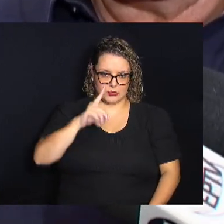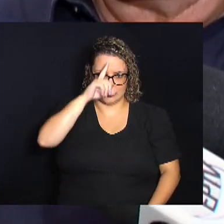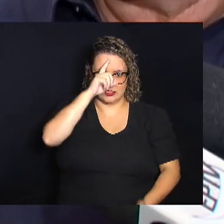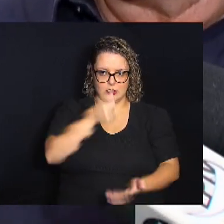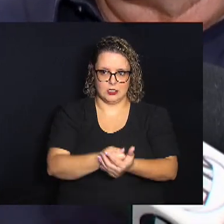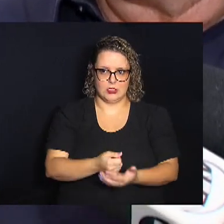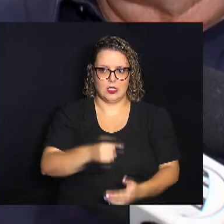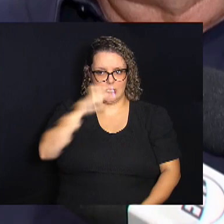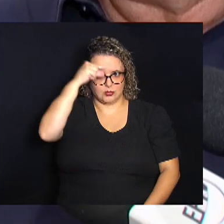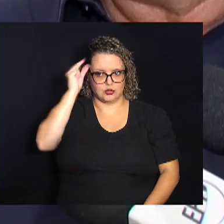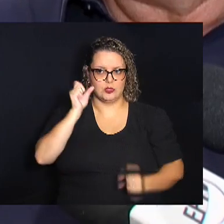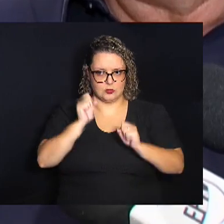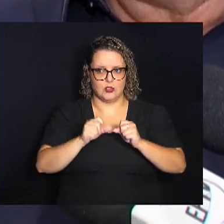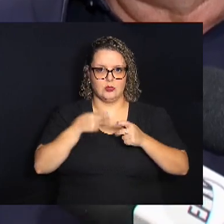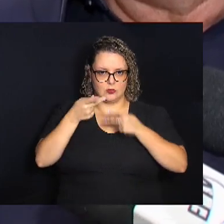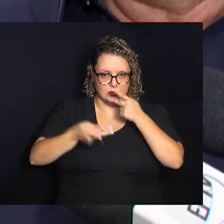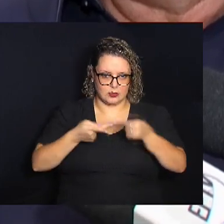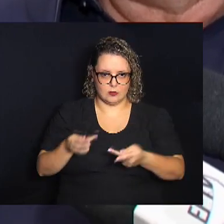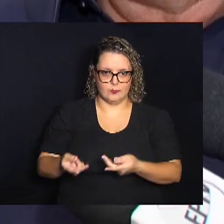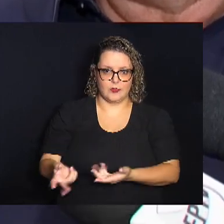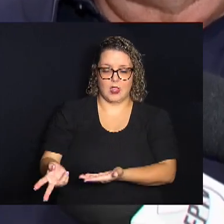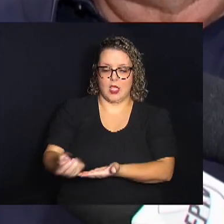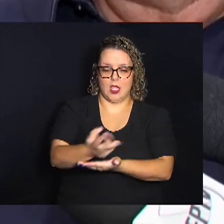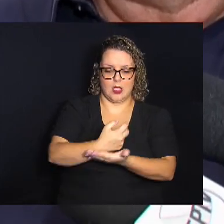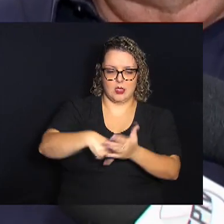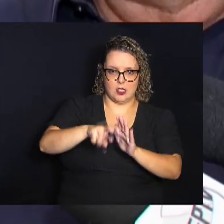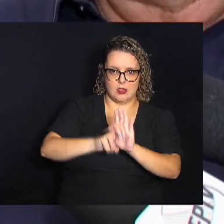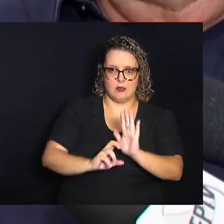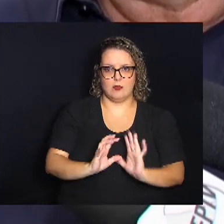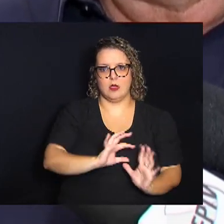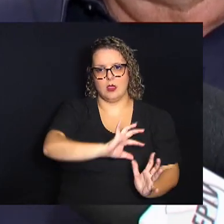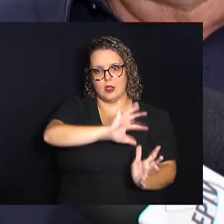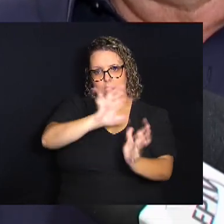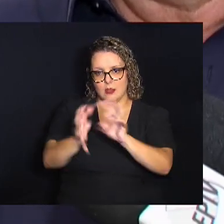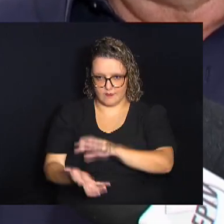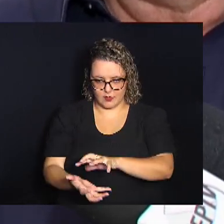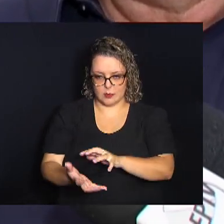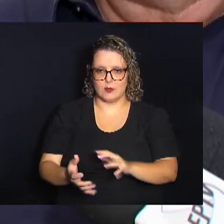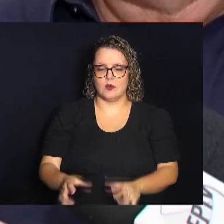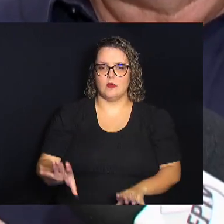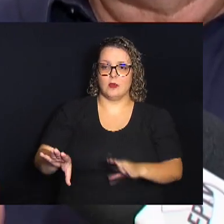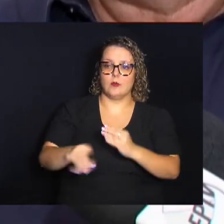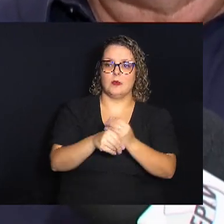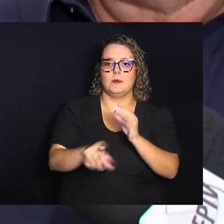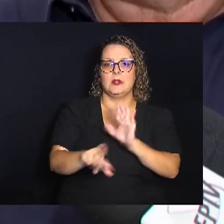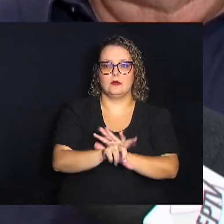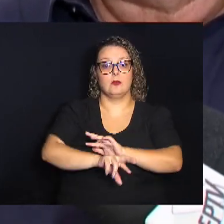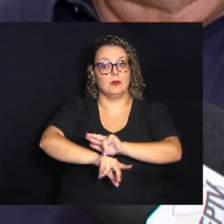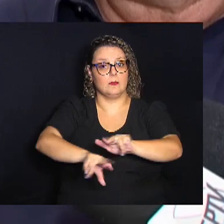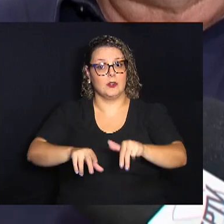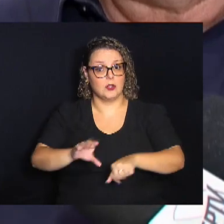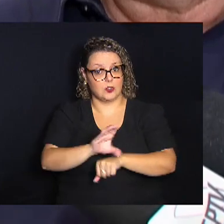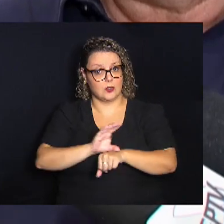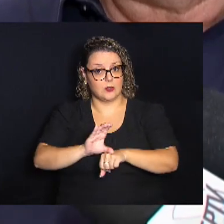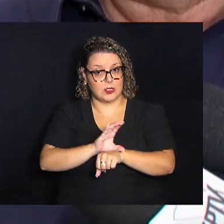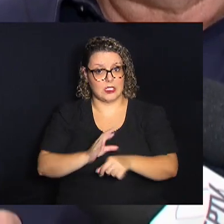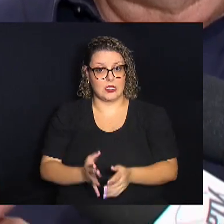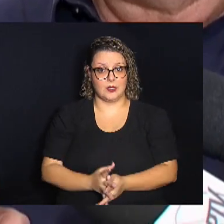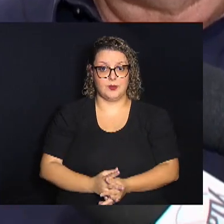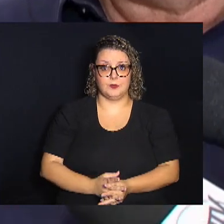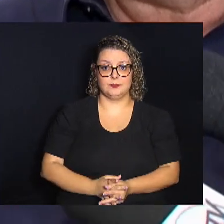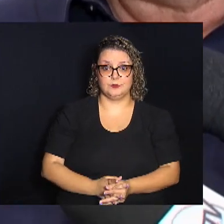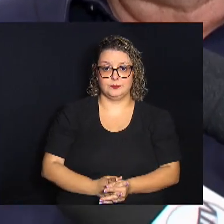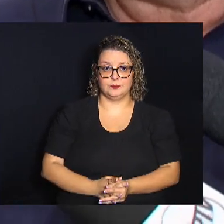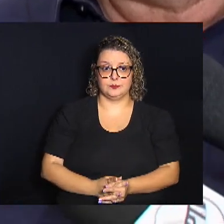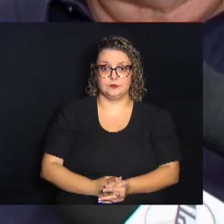reforma tributária, ficou de se complementar com várias leis. E constitucionalmente